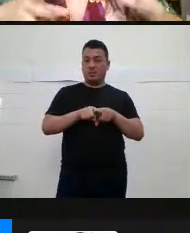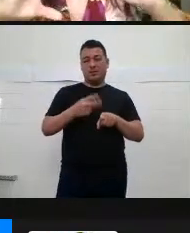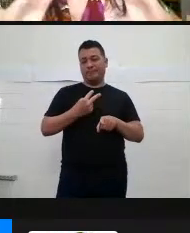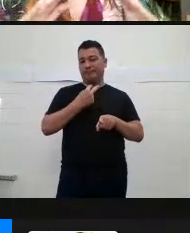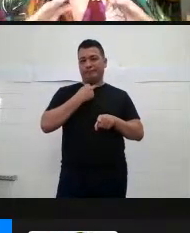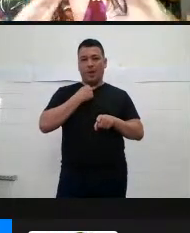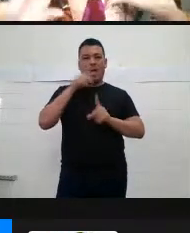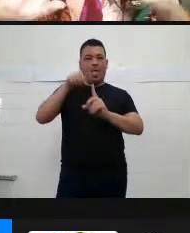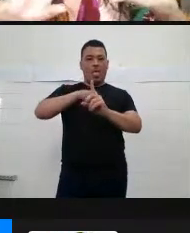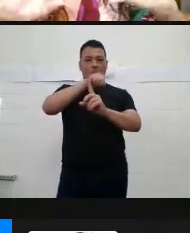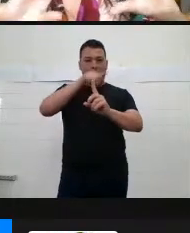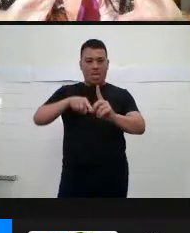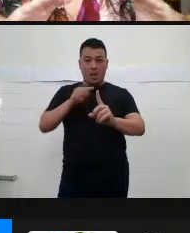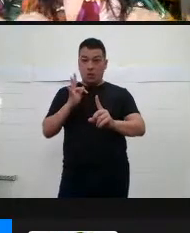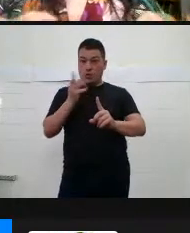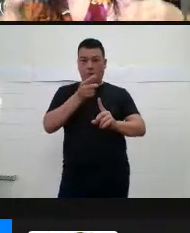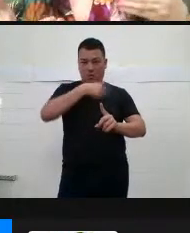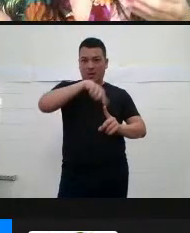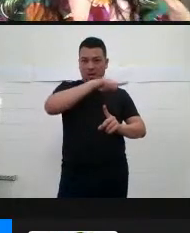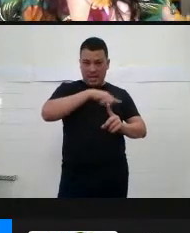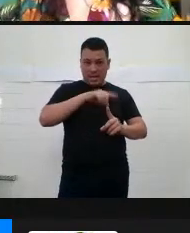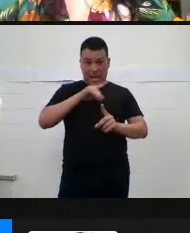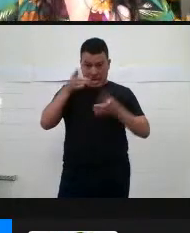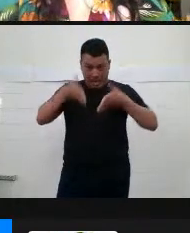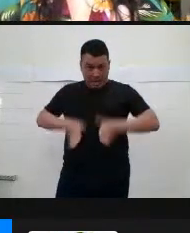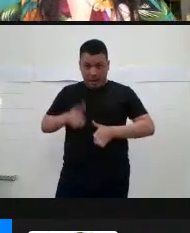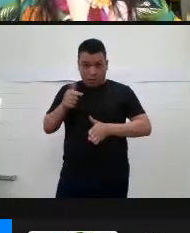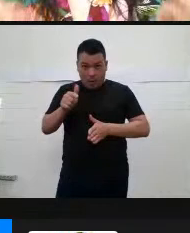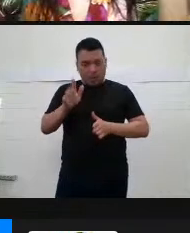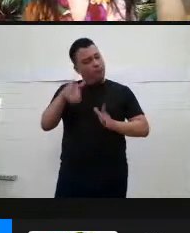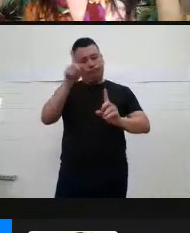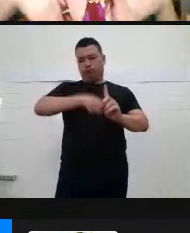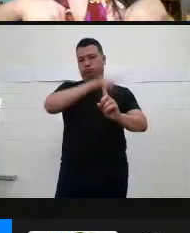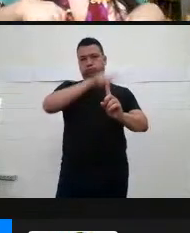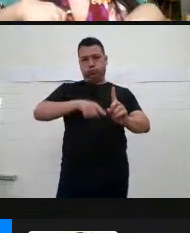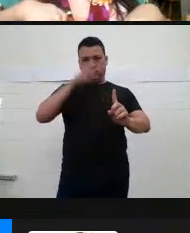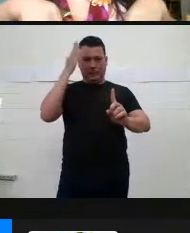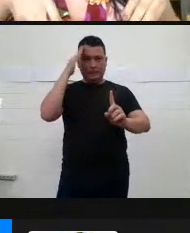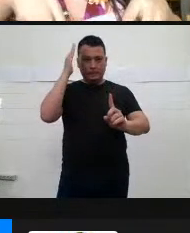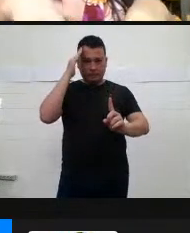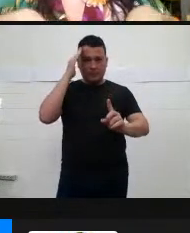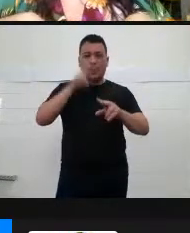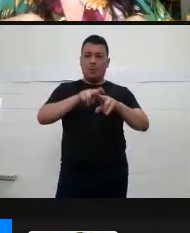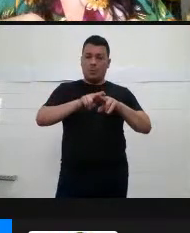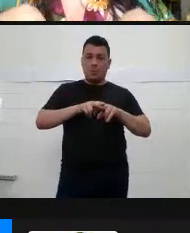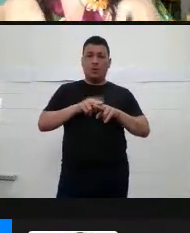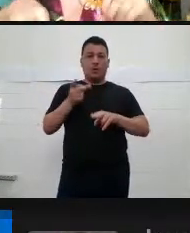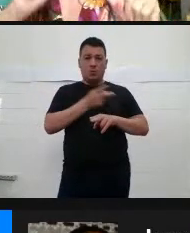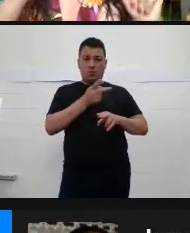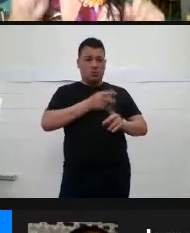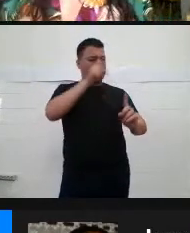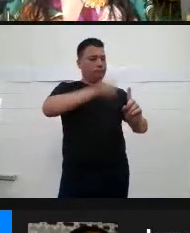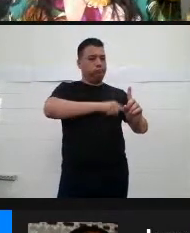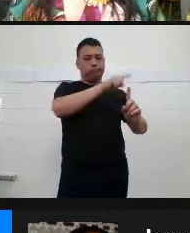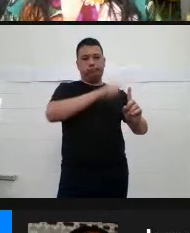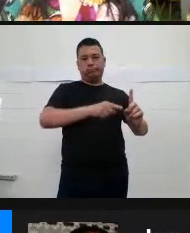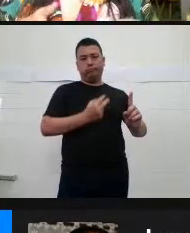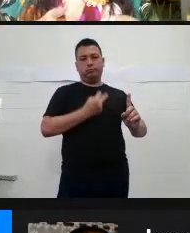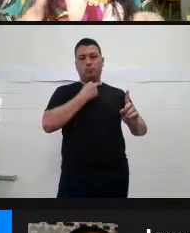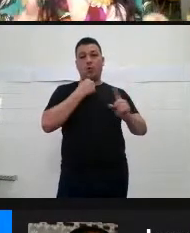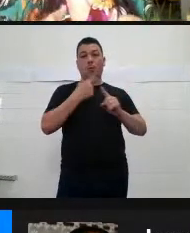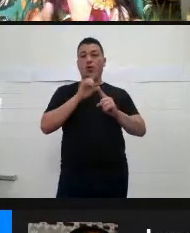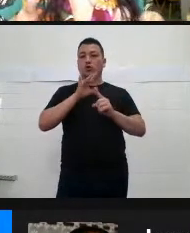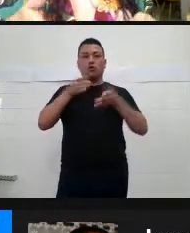elementos vão ser condenados enquanto práticas por conta justamente